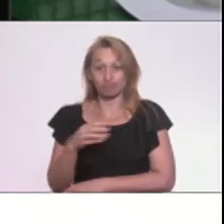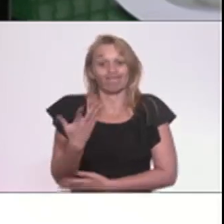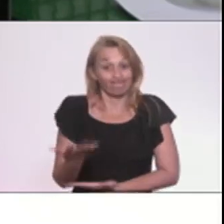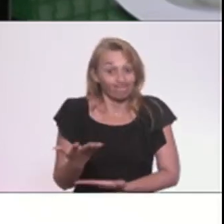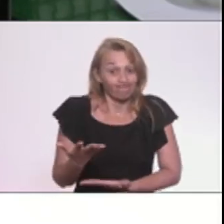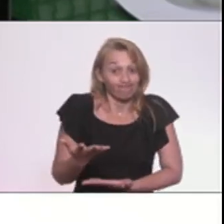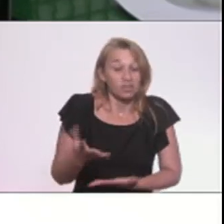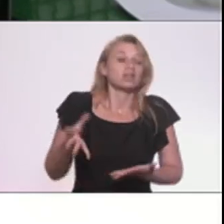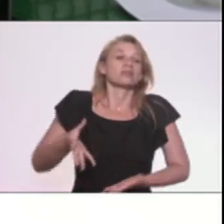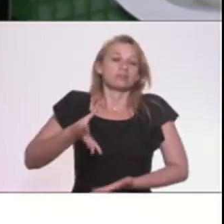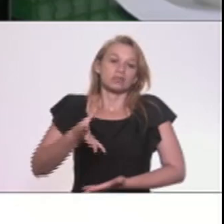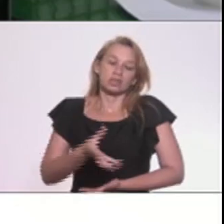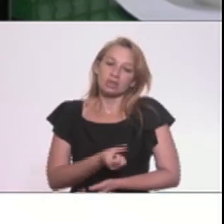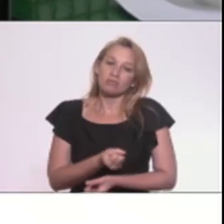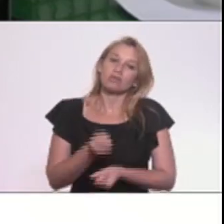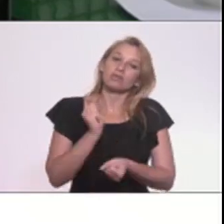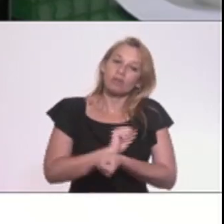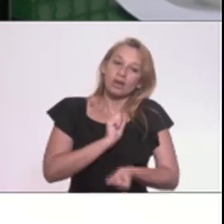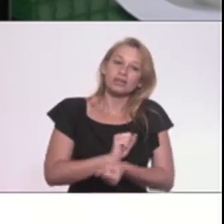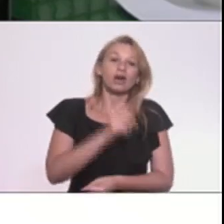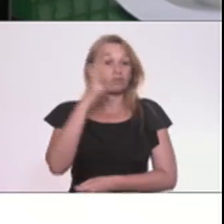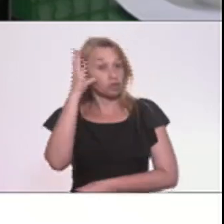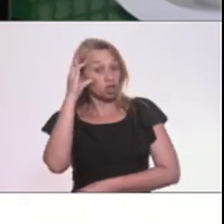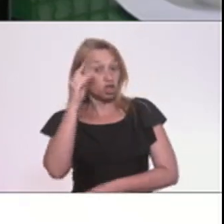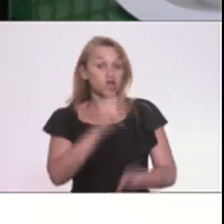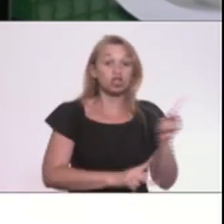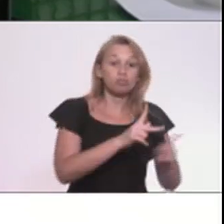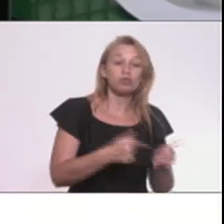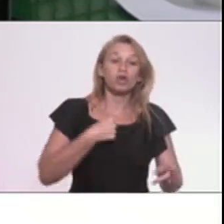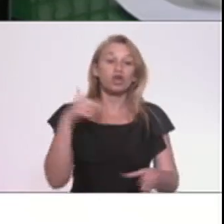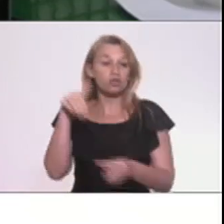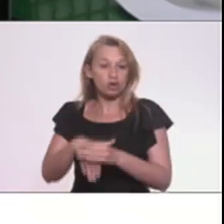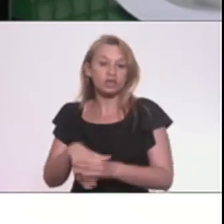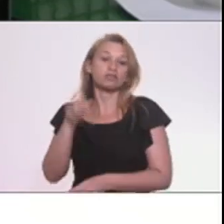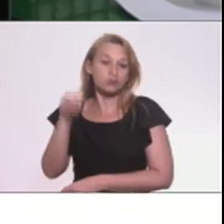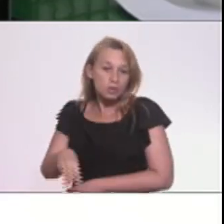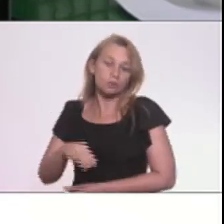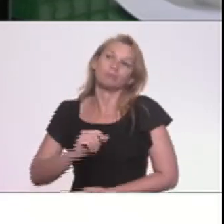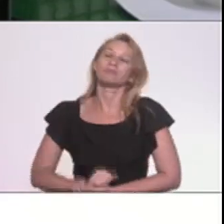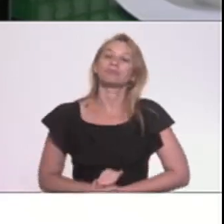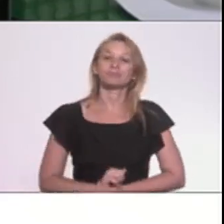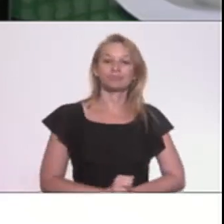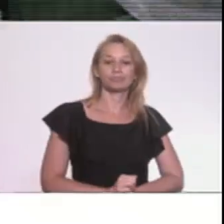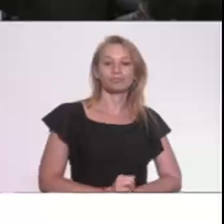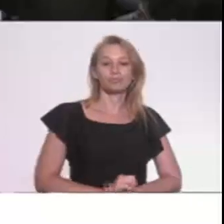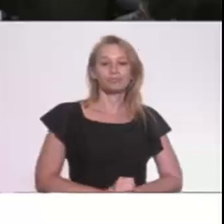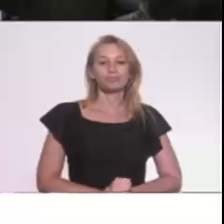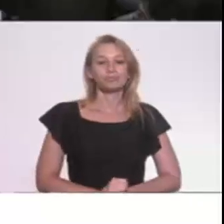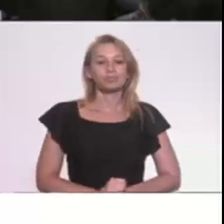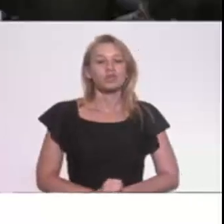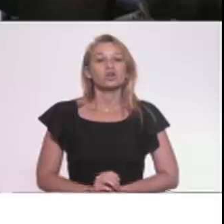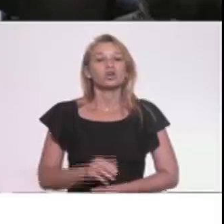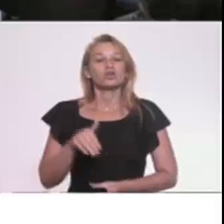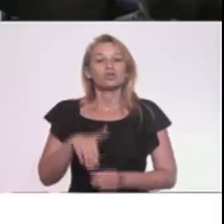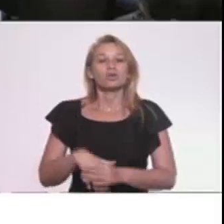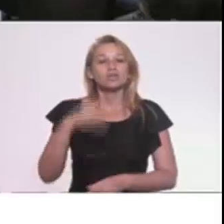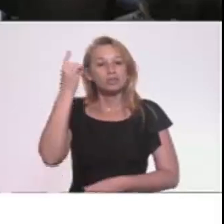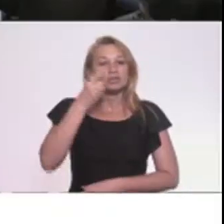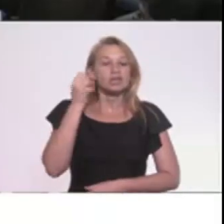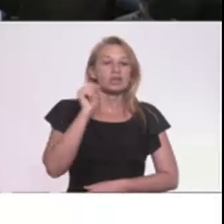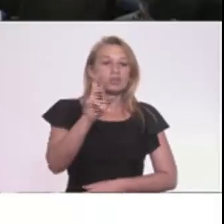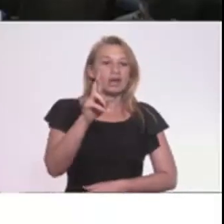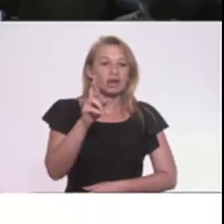Então, para salvaguardar o interesse público, estou votando favorável. Como voto, deputado Eliomar